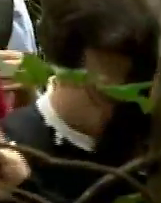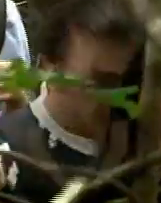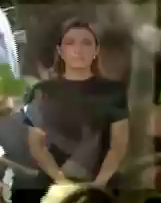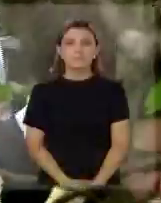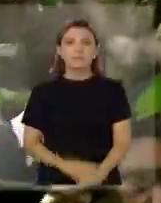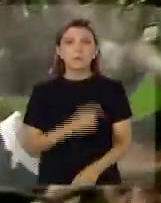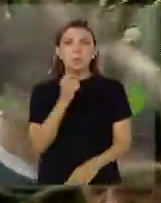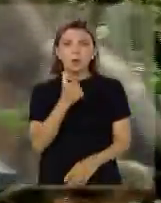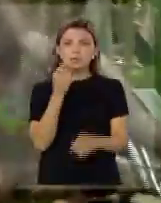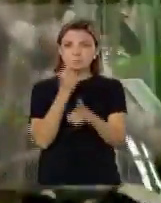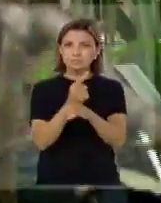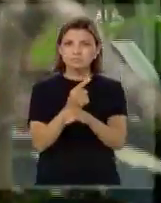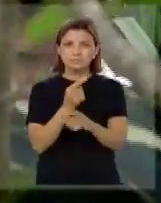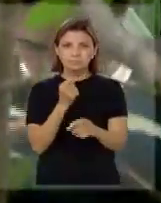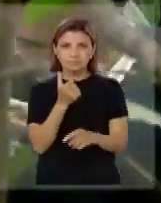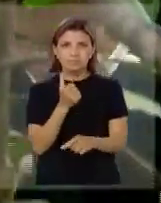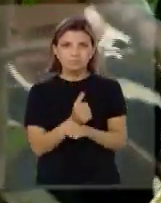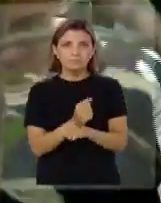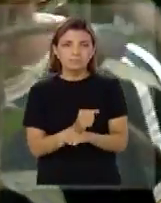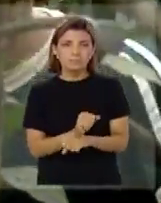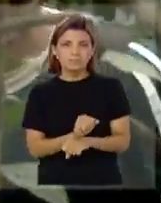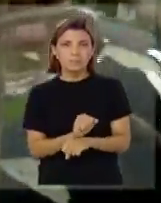A gente já tá quase perto, hein?